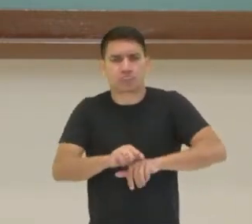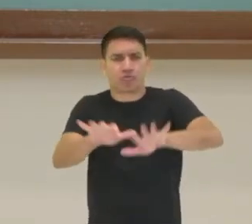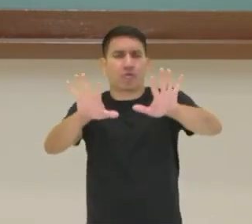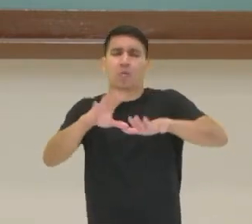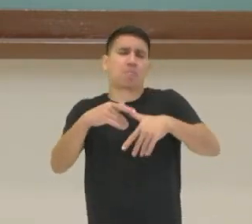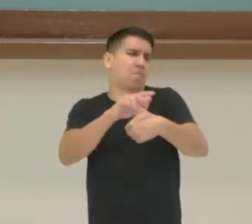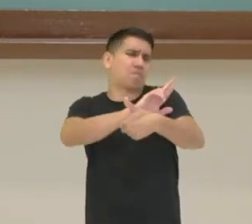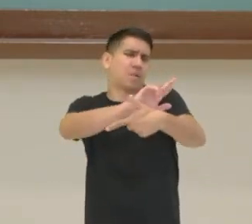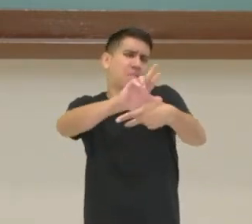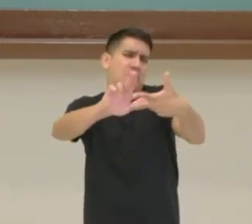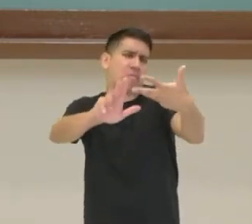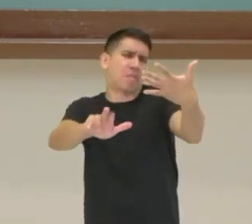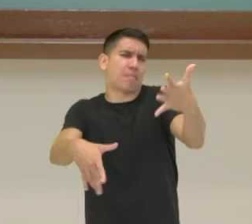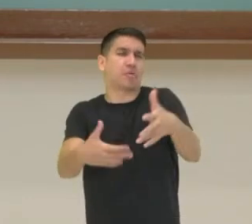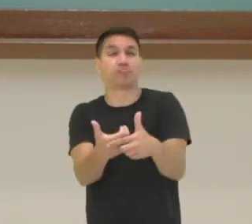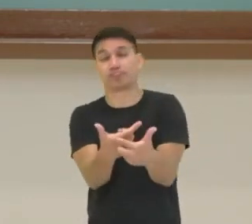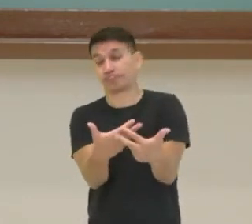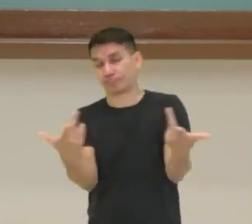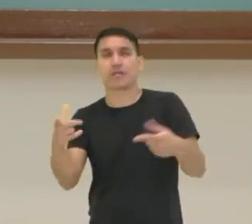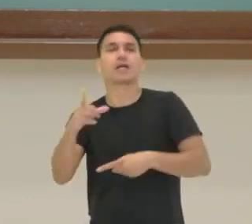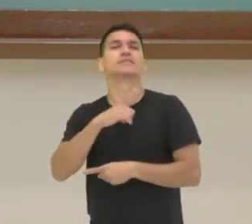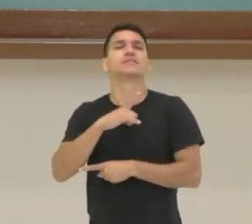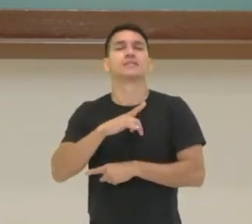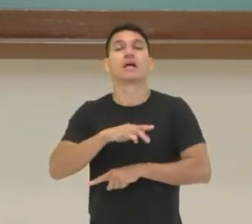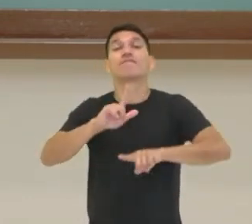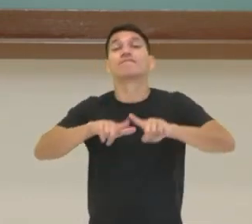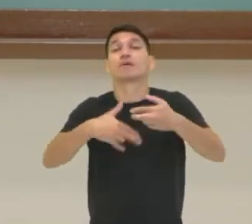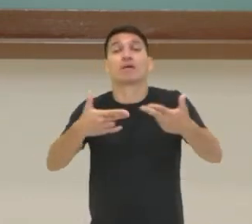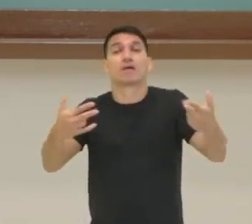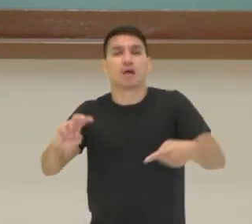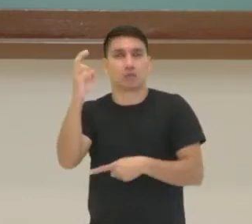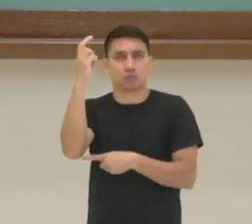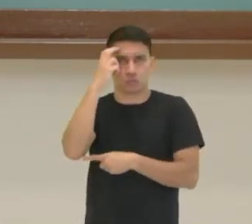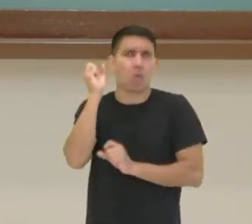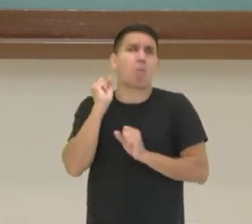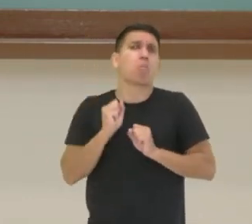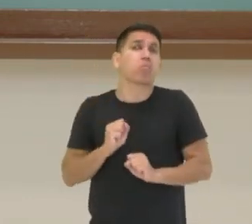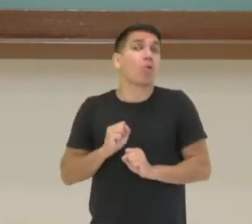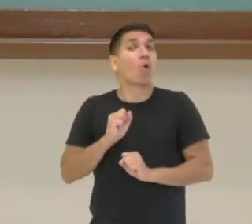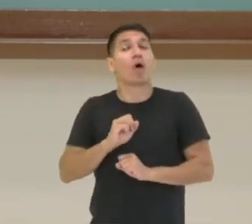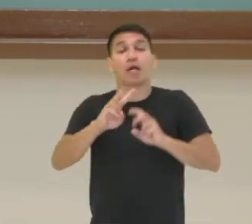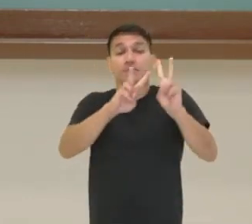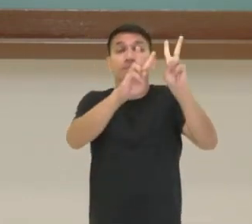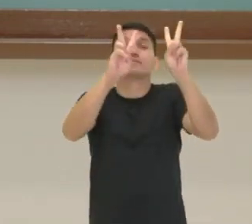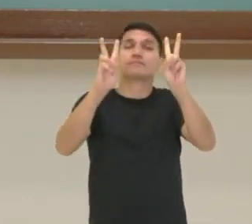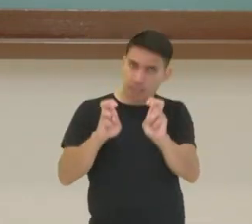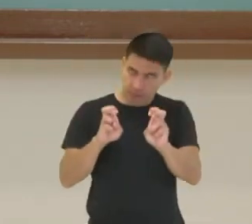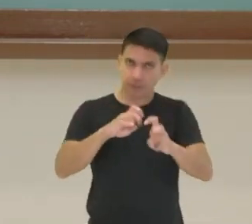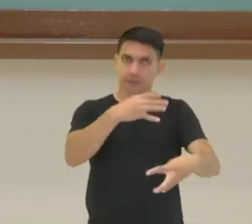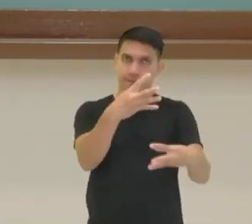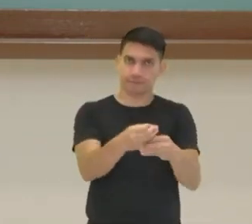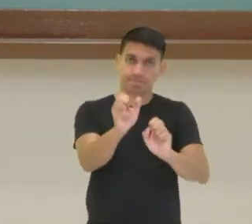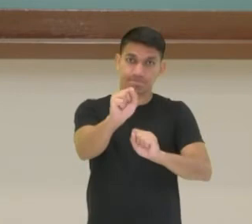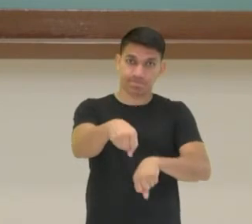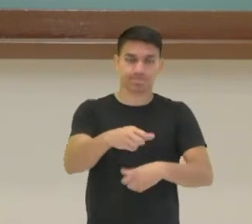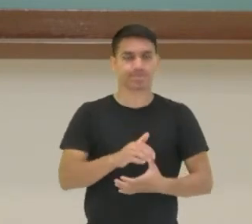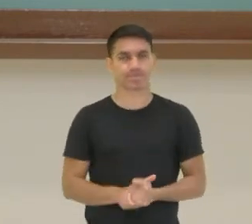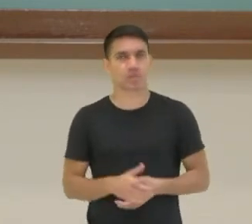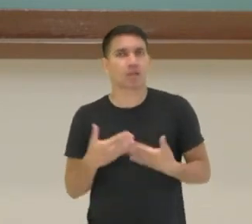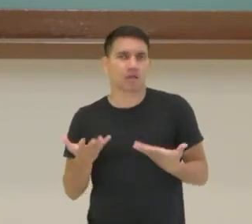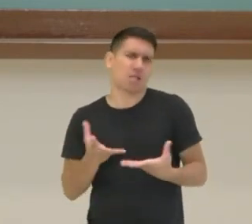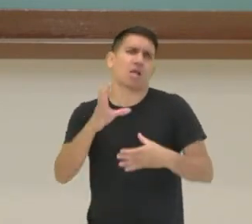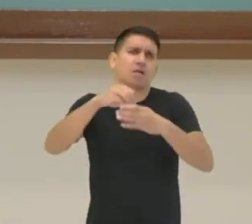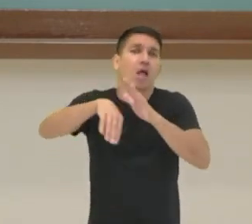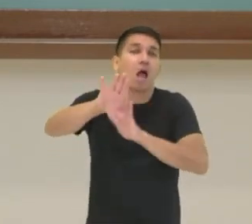Então uma quantidade grande, né, de uma gama de produtos culturais que podem ser temas aí de uma resenha. E dentro